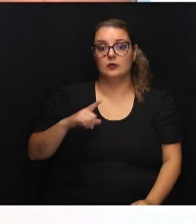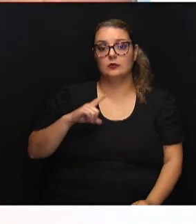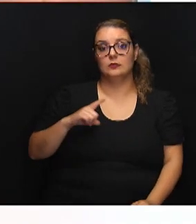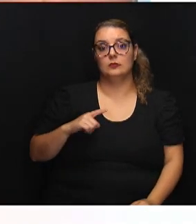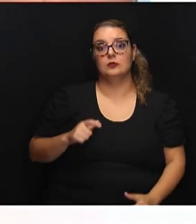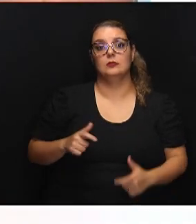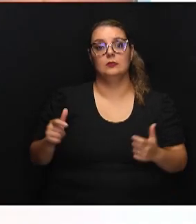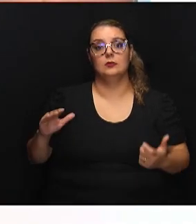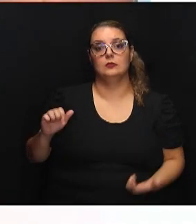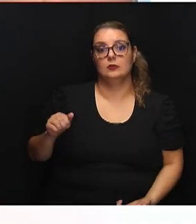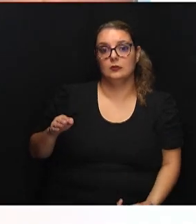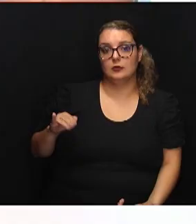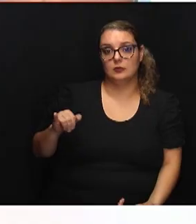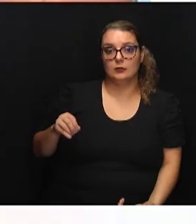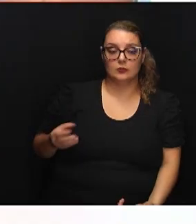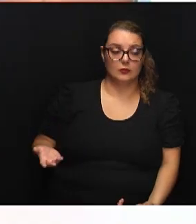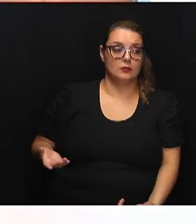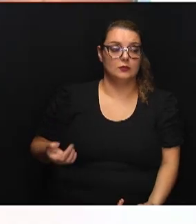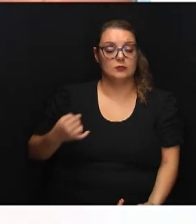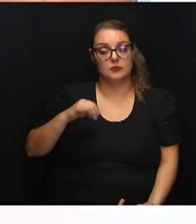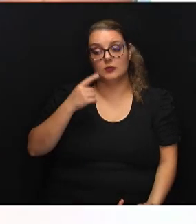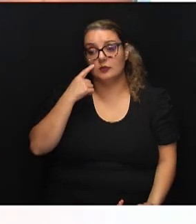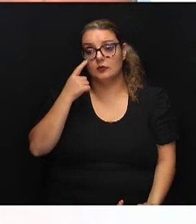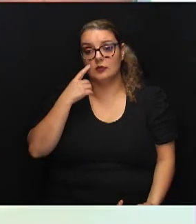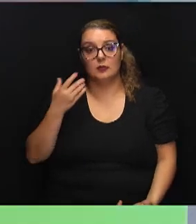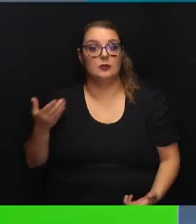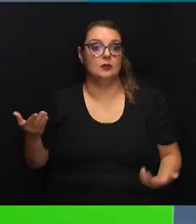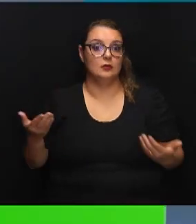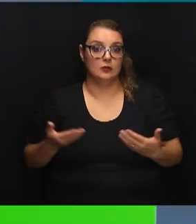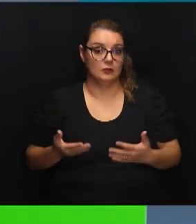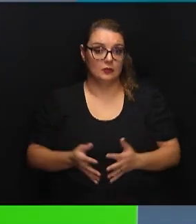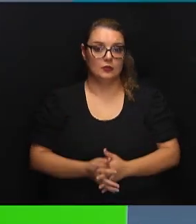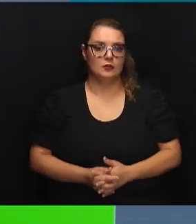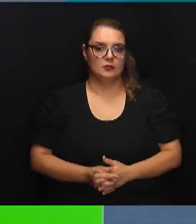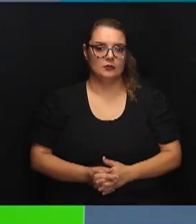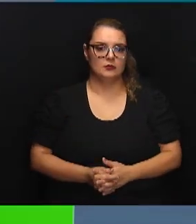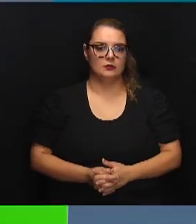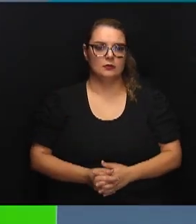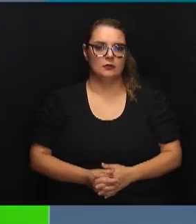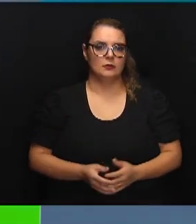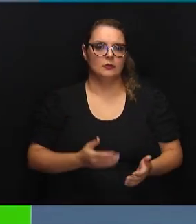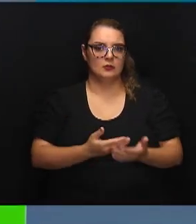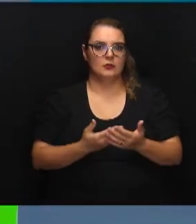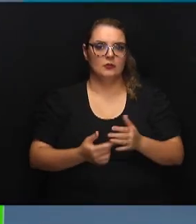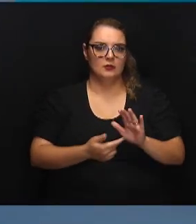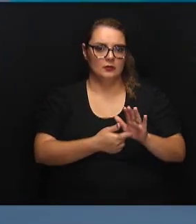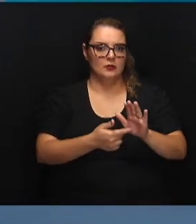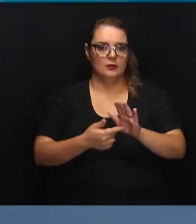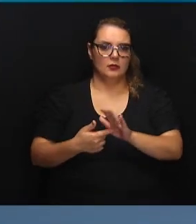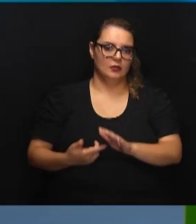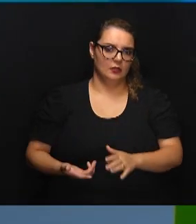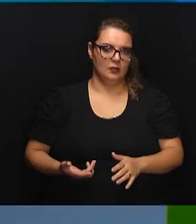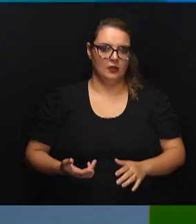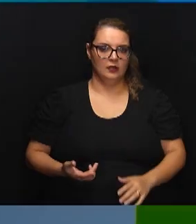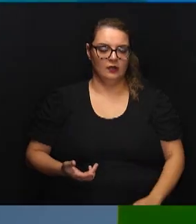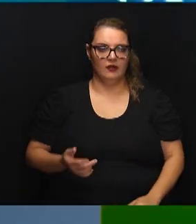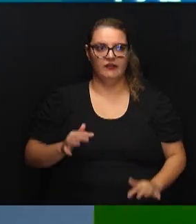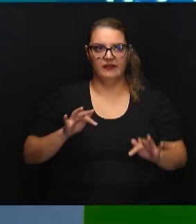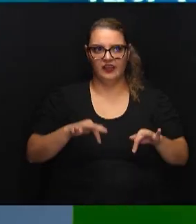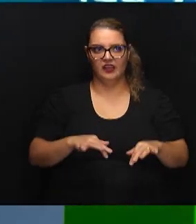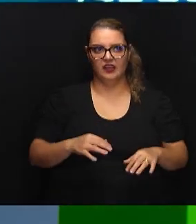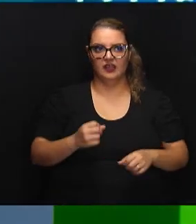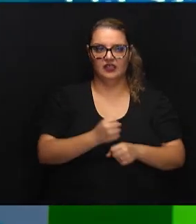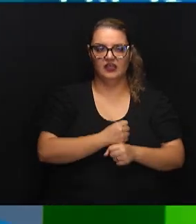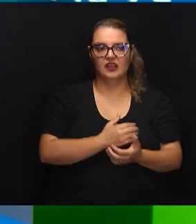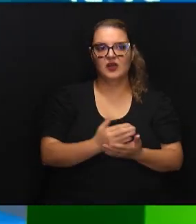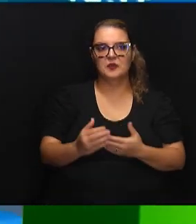câmbio, né? Porque se você olhar, por exemplo, agora, recentemente saiu um estudo mostrando que o final de ano e início